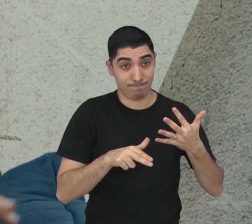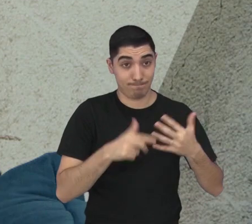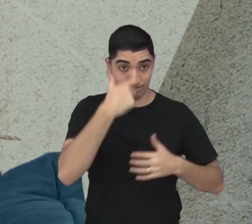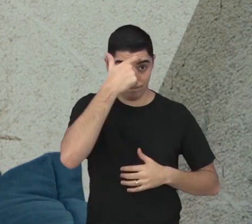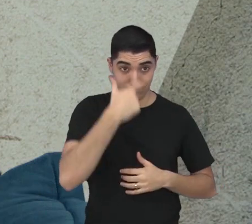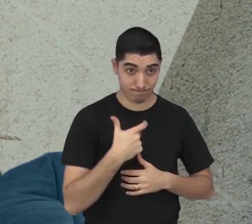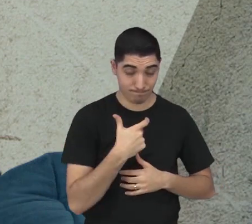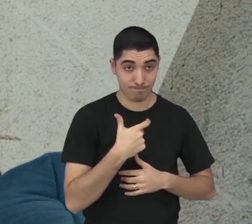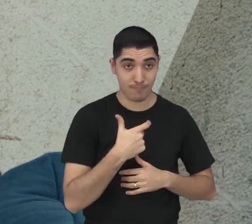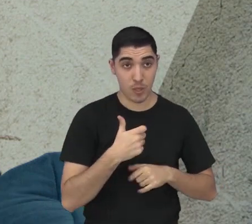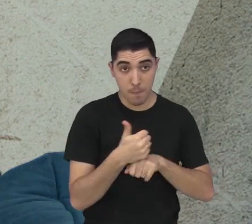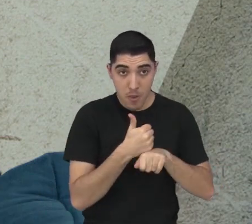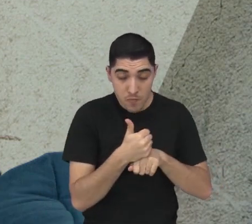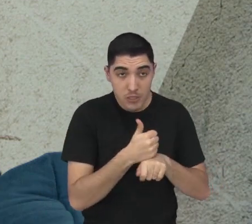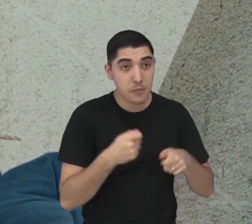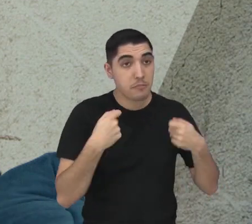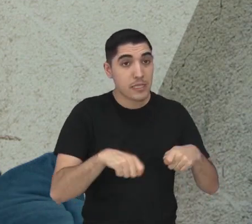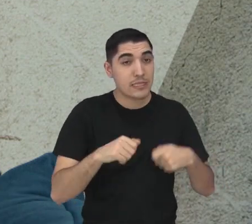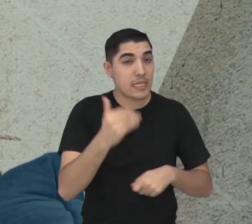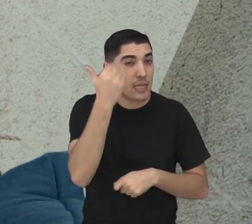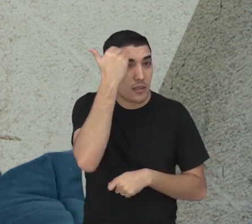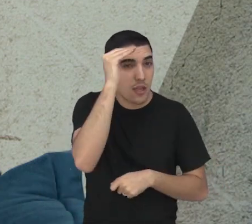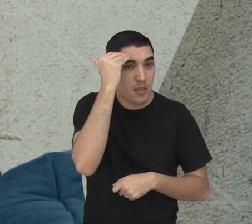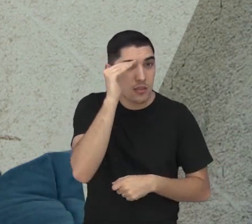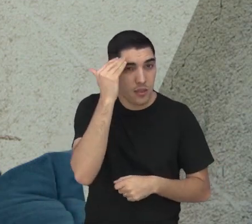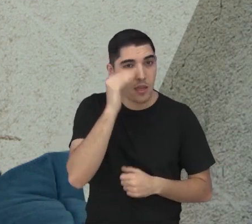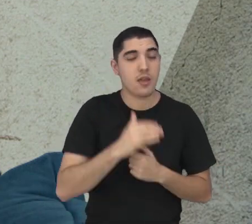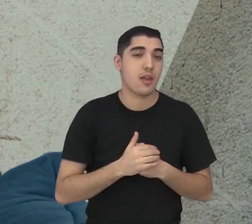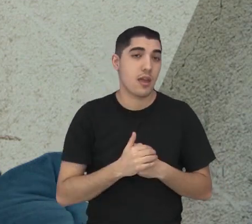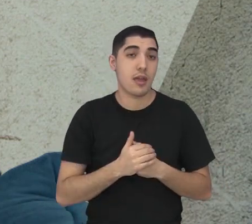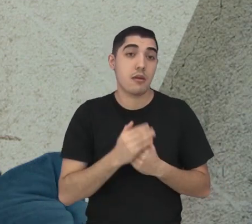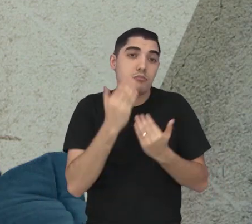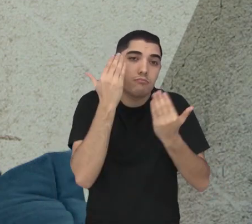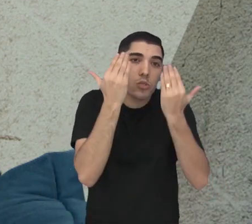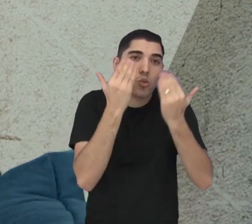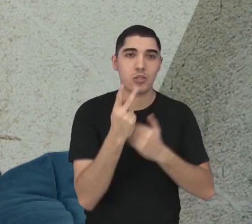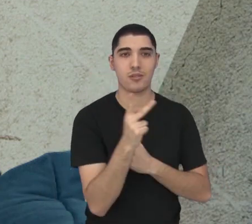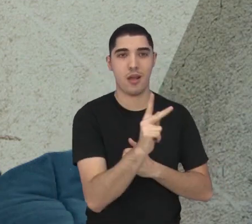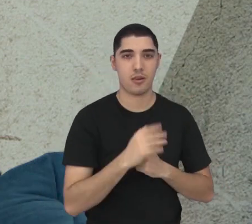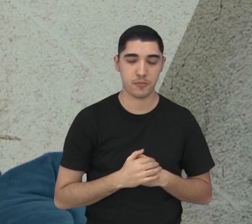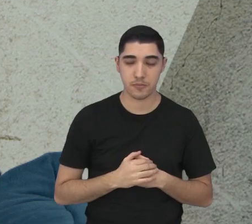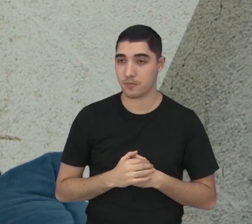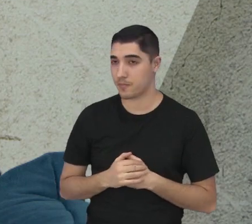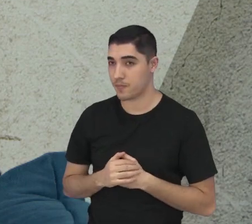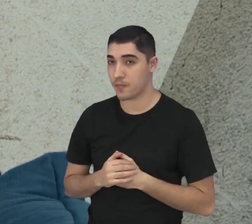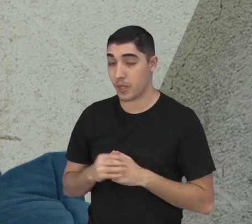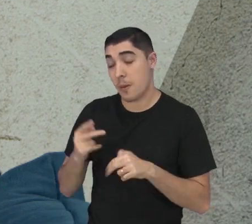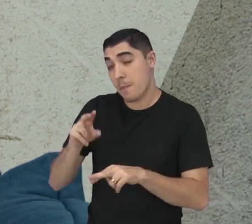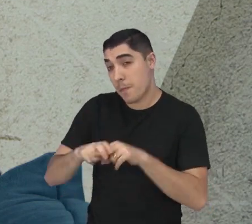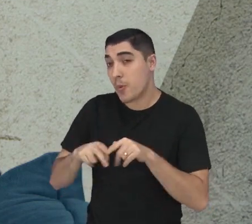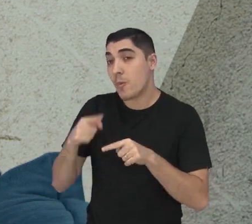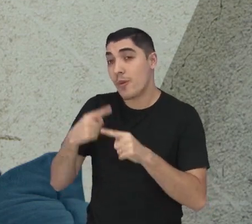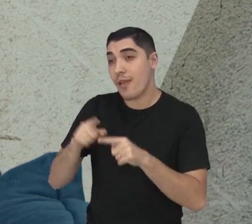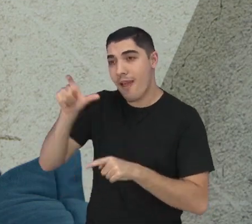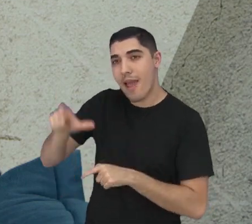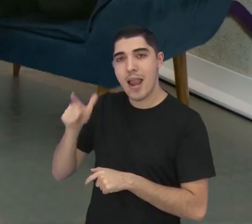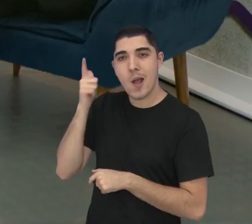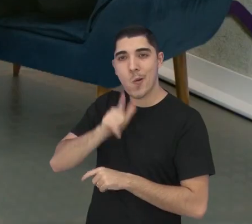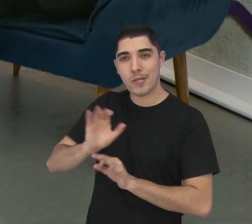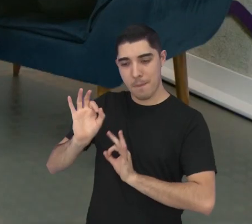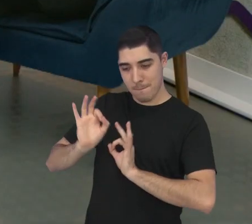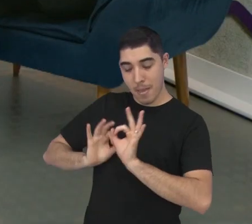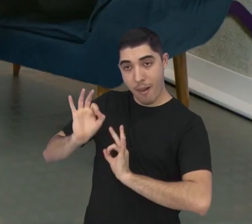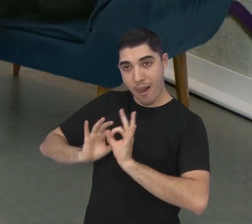precisamos, enquanto assistentes sociais, ter noção do psicológico mesmo. Até mesmo para